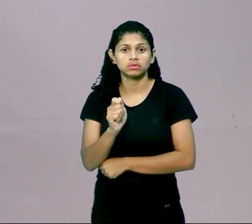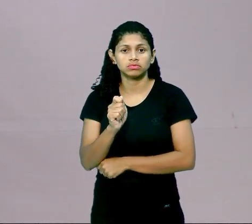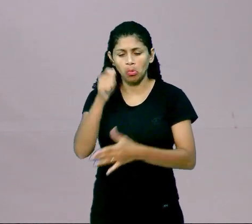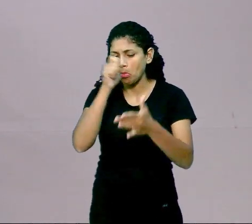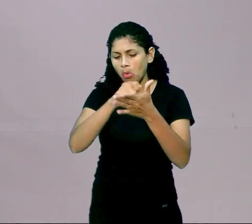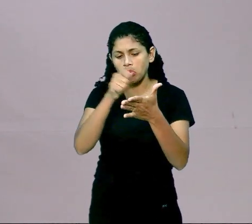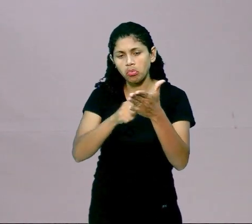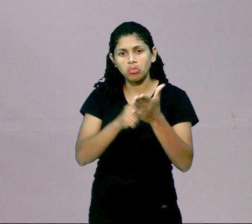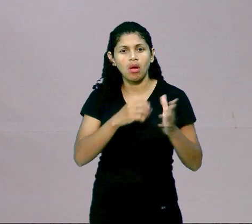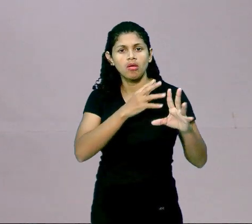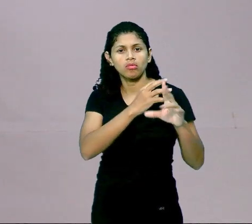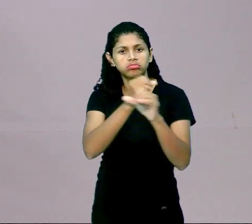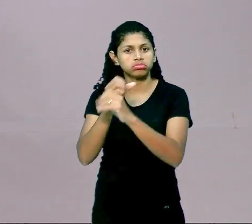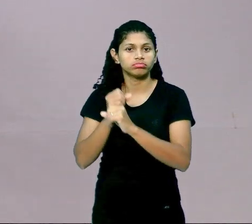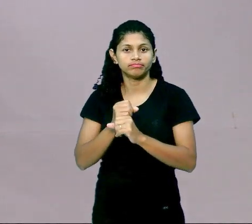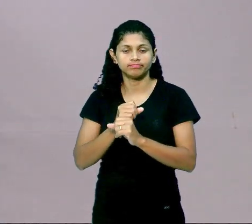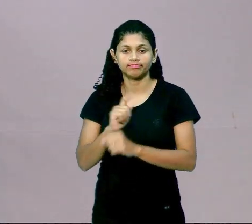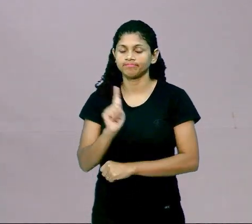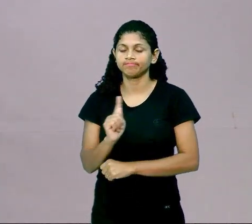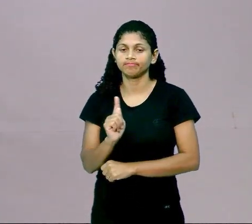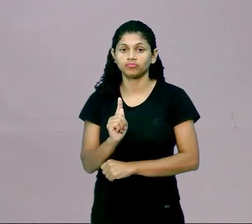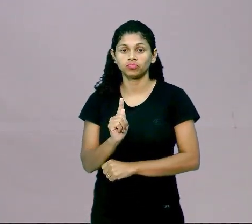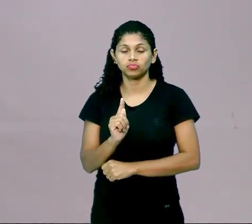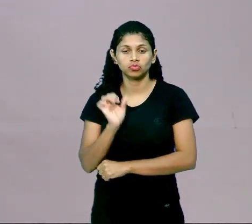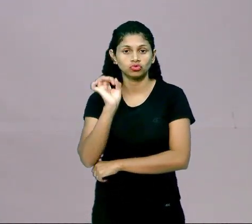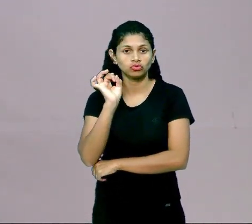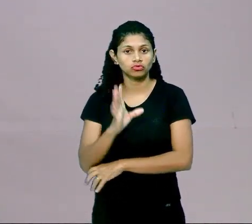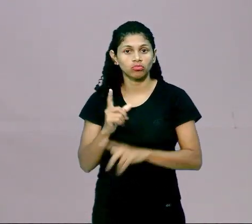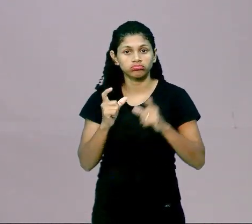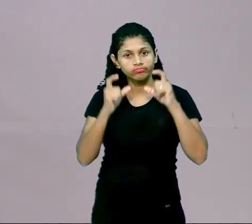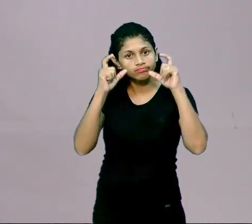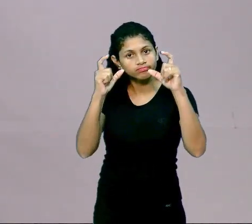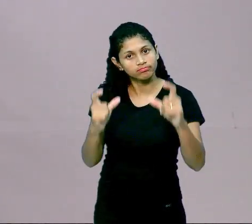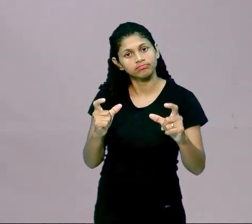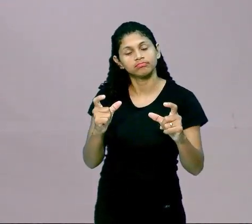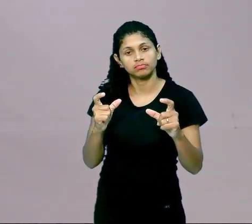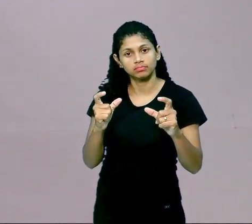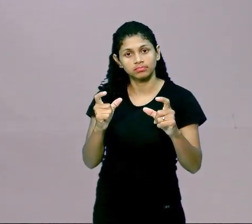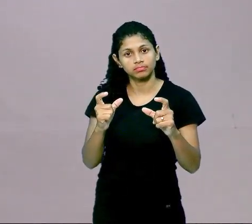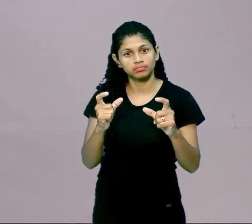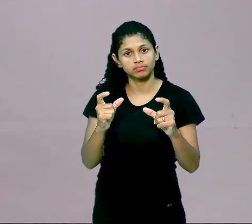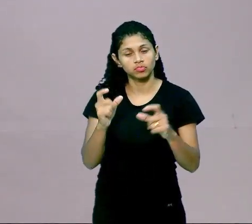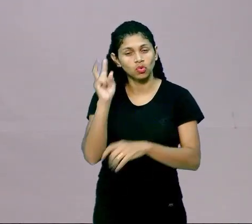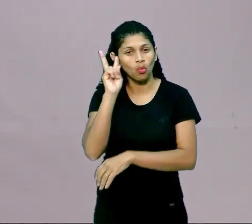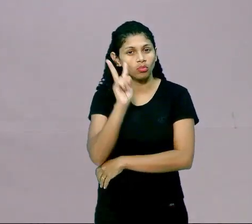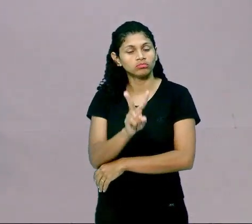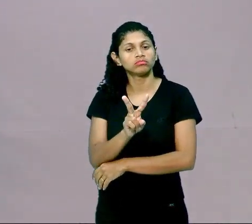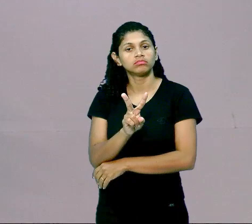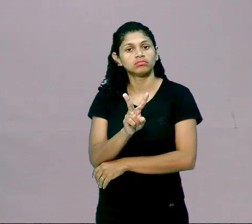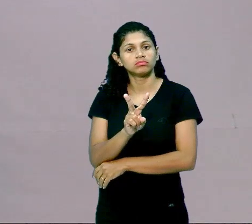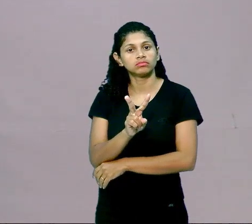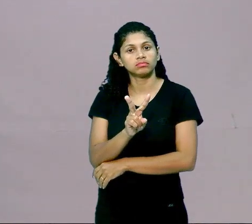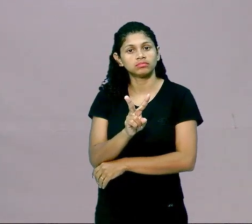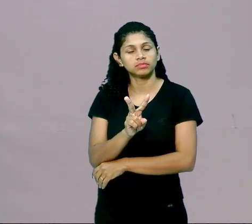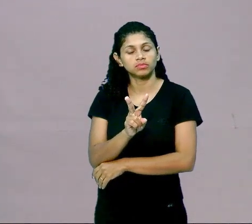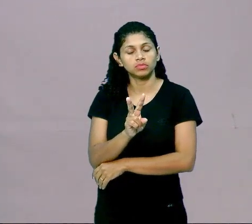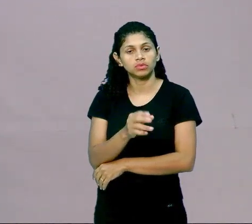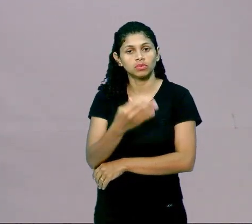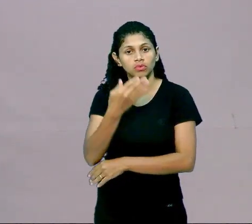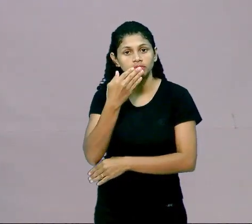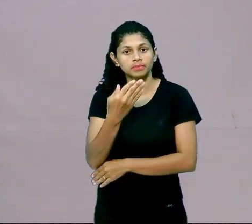de cálculo. É só atenção, pessoal. É só olhar o que está